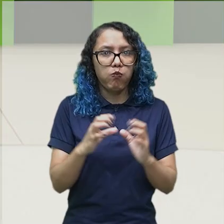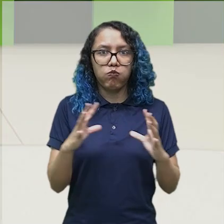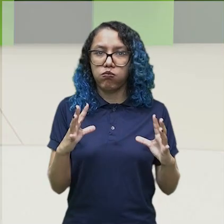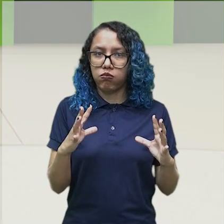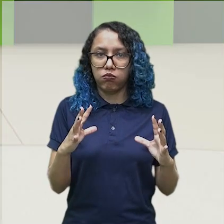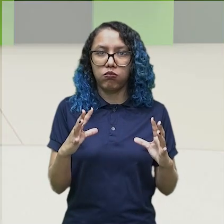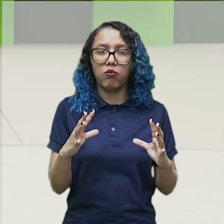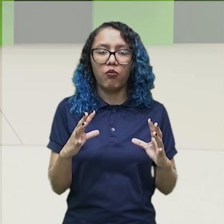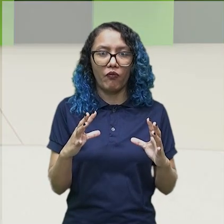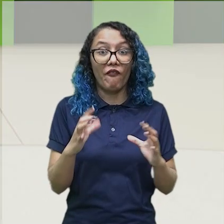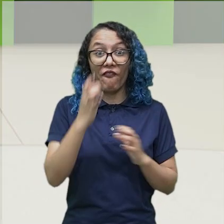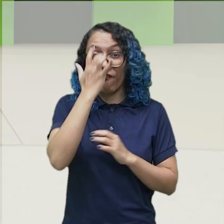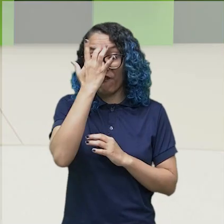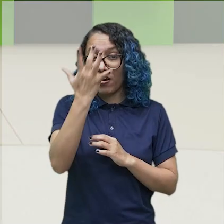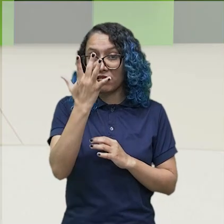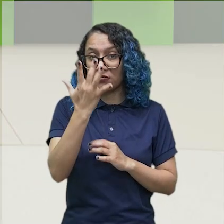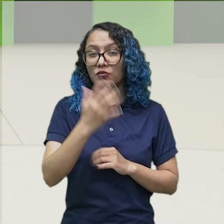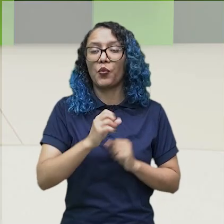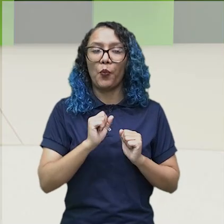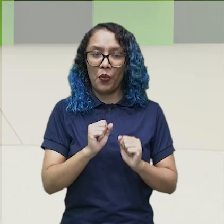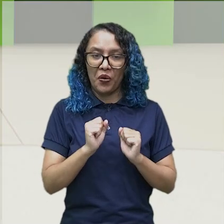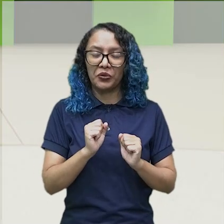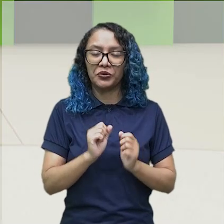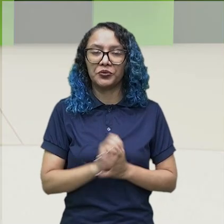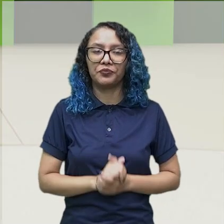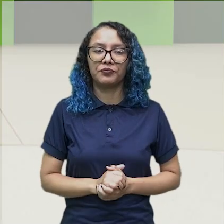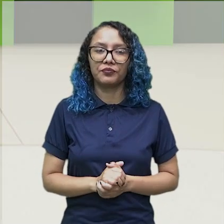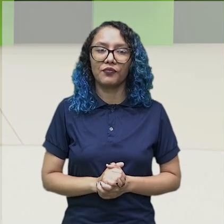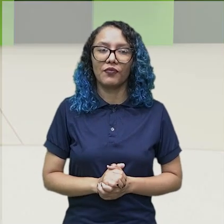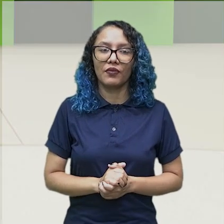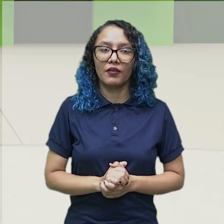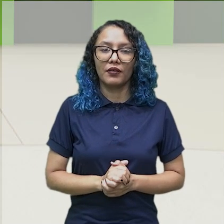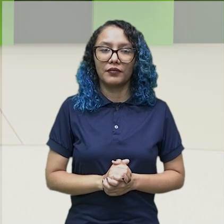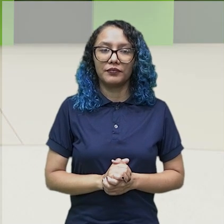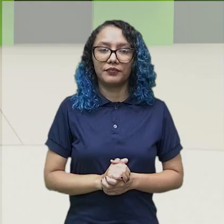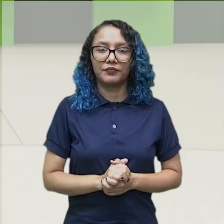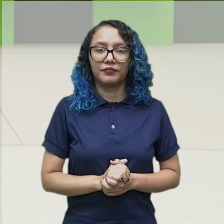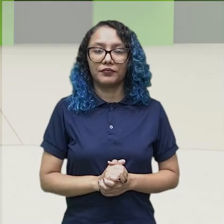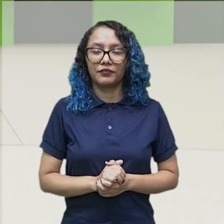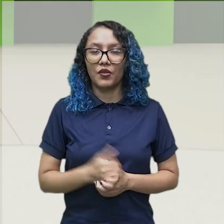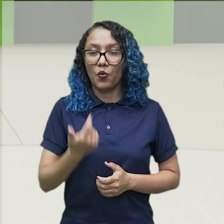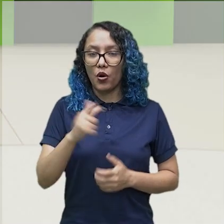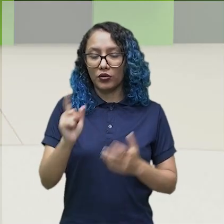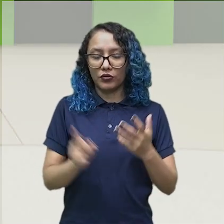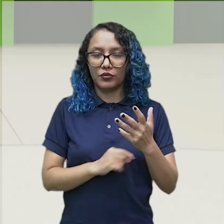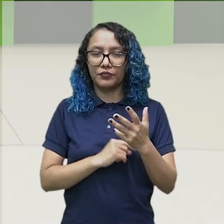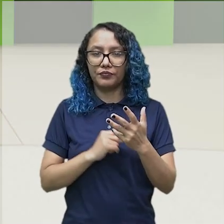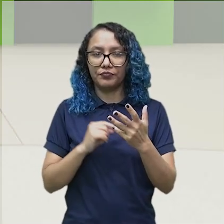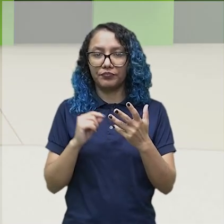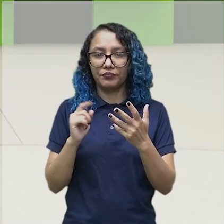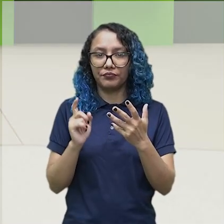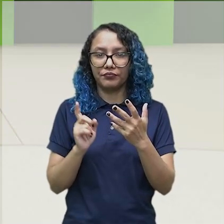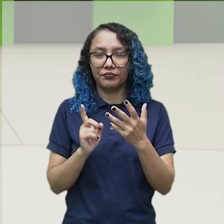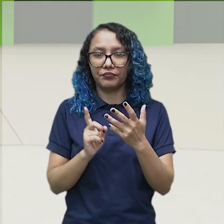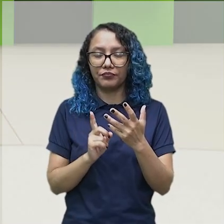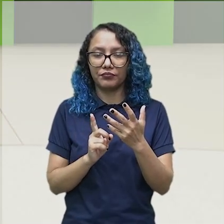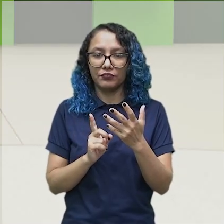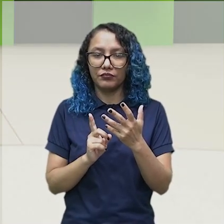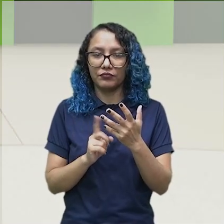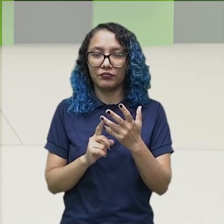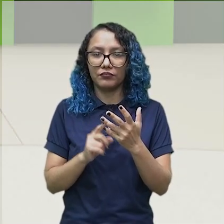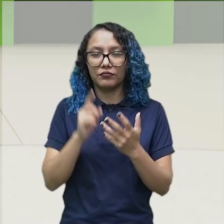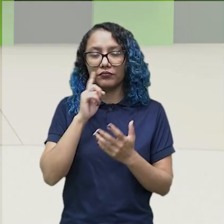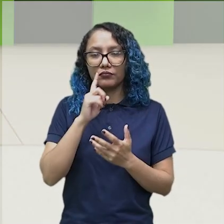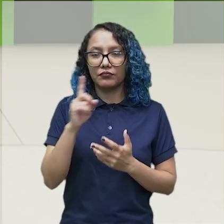explosiva, né, com facilidade, ou reativo com facilidade. Pense ainda ali o do meio, né, gases sob